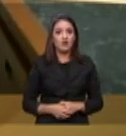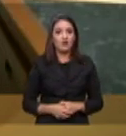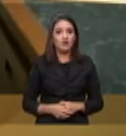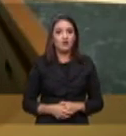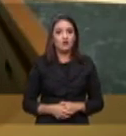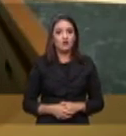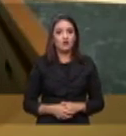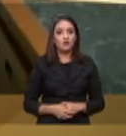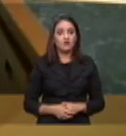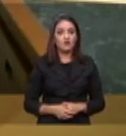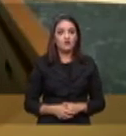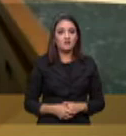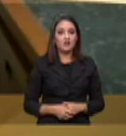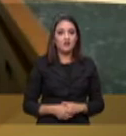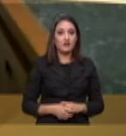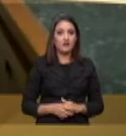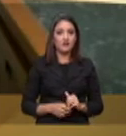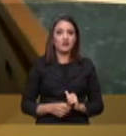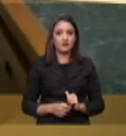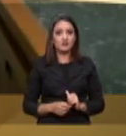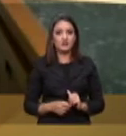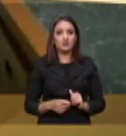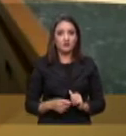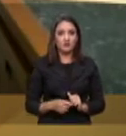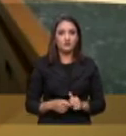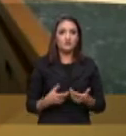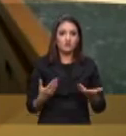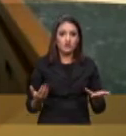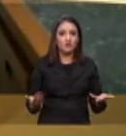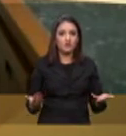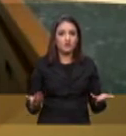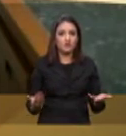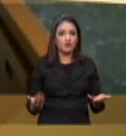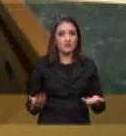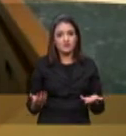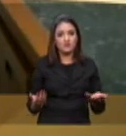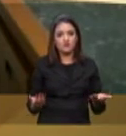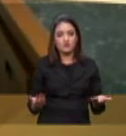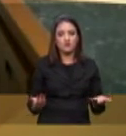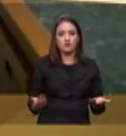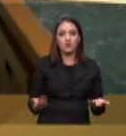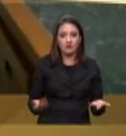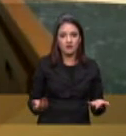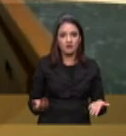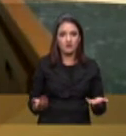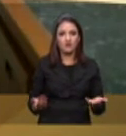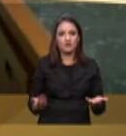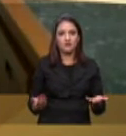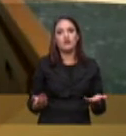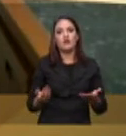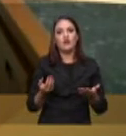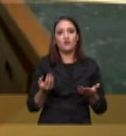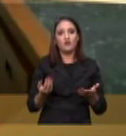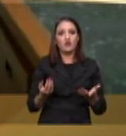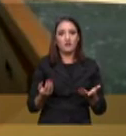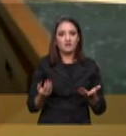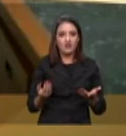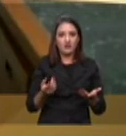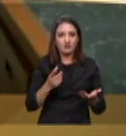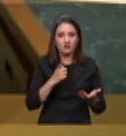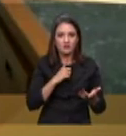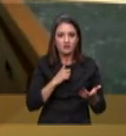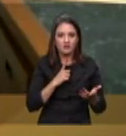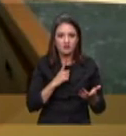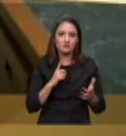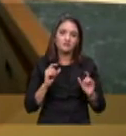socialmente ou até isoladamente, como o ministro Toffoli mostrou pelas bolhas, que causam enorme impacto no